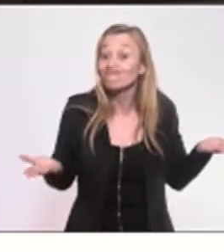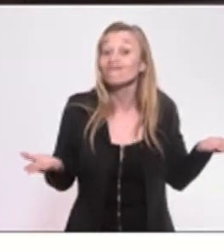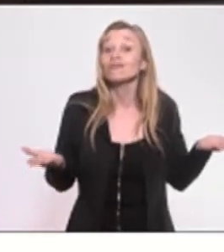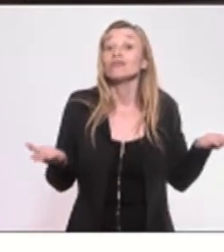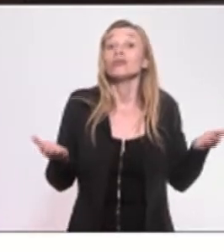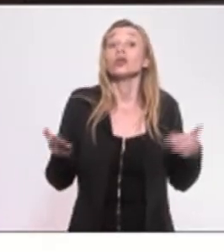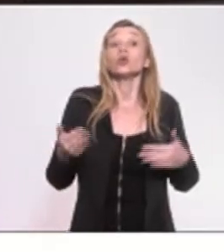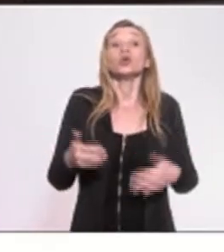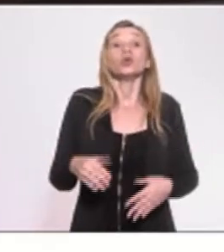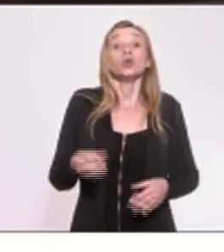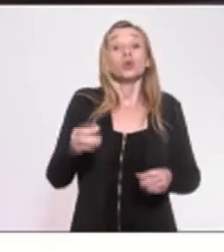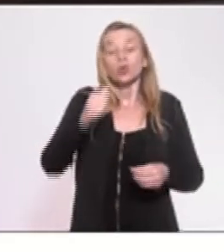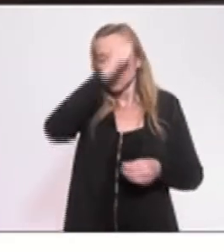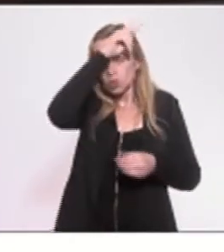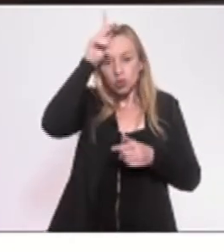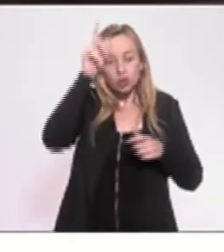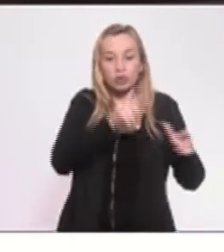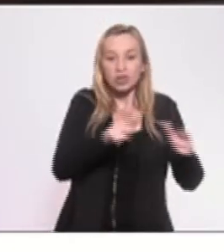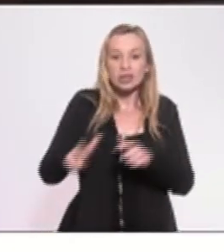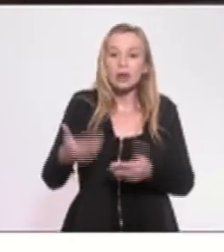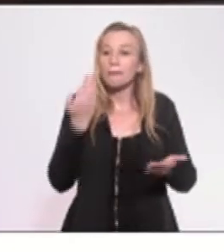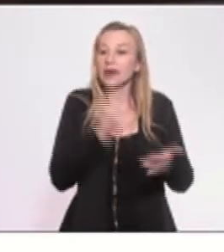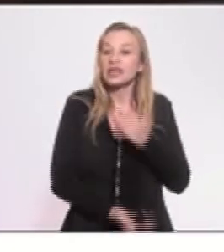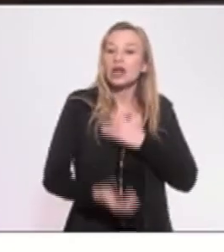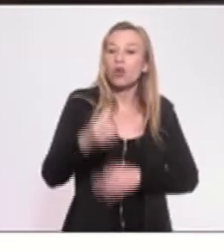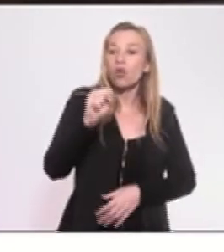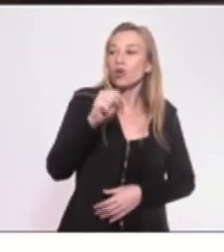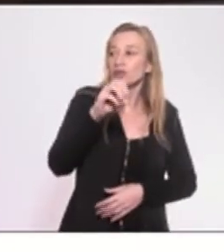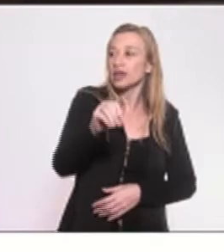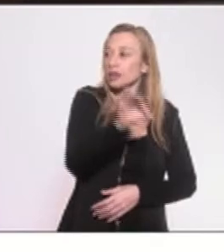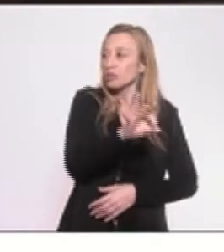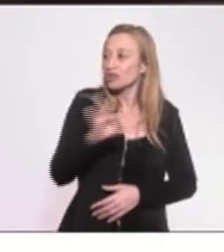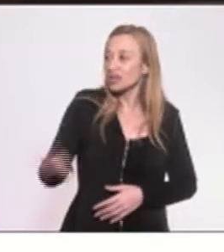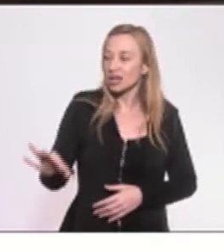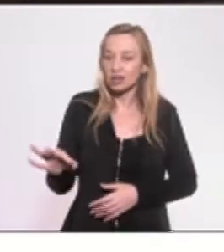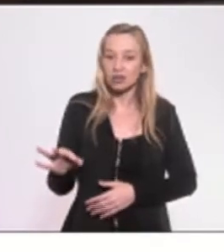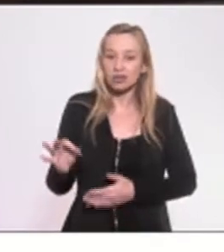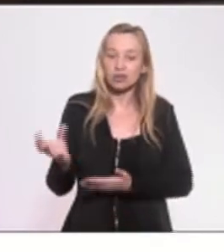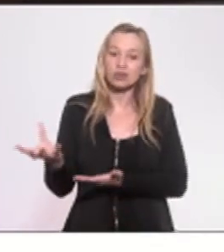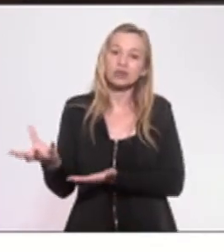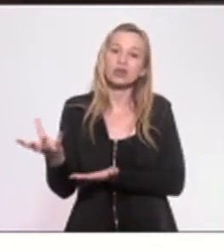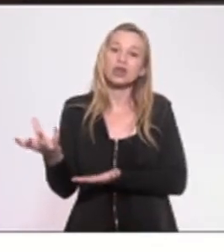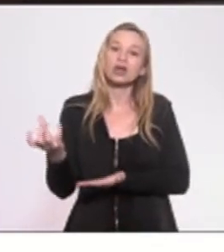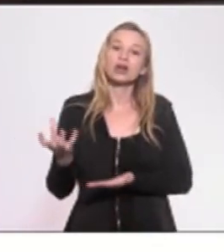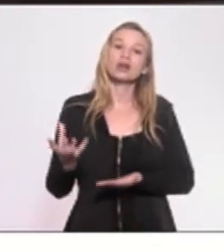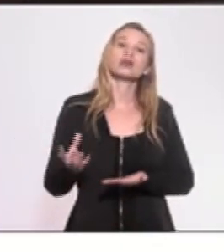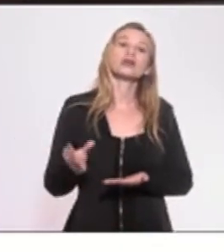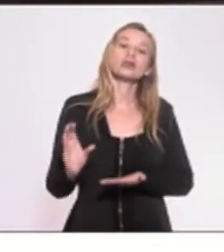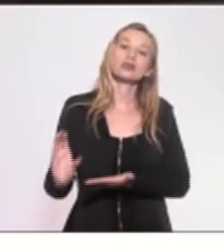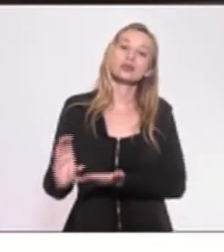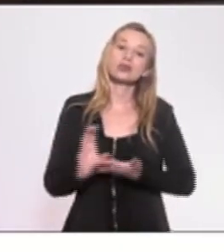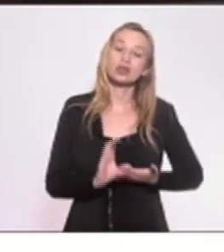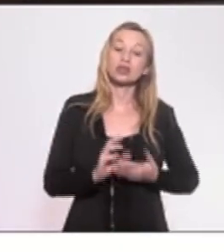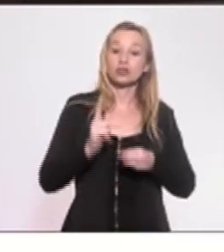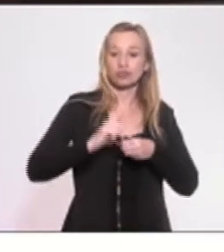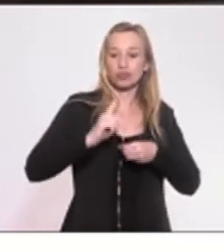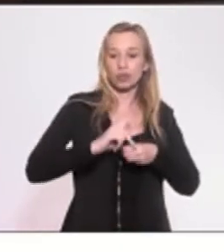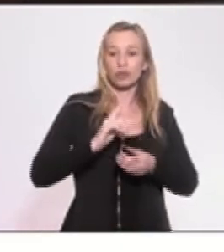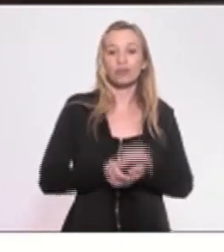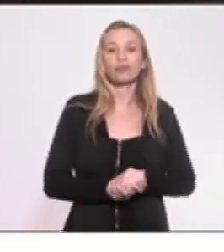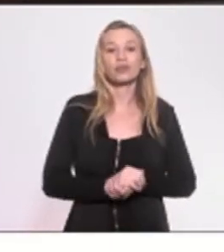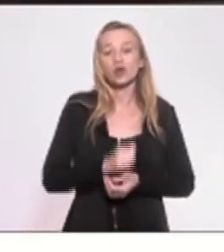os municípios perderão 80% da sua arrecadação de royalties de participação especial. E